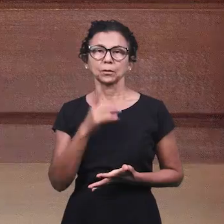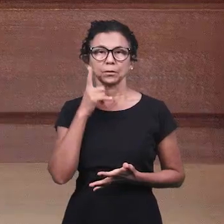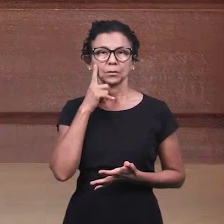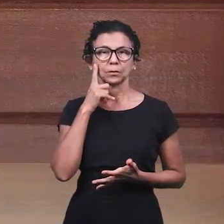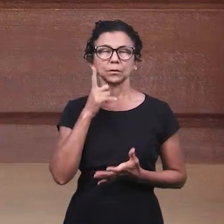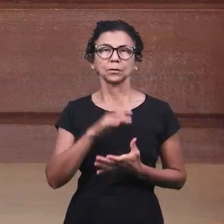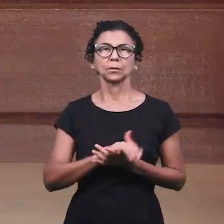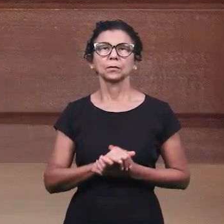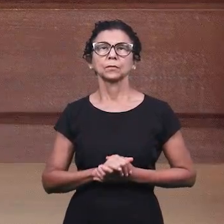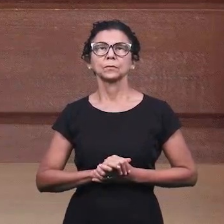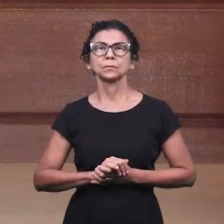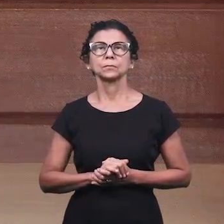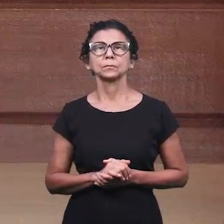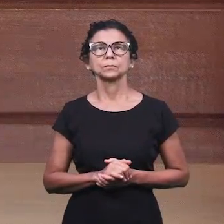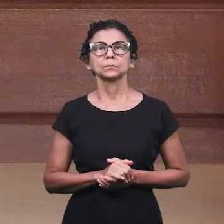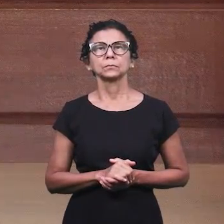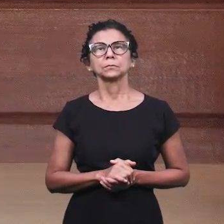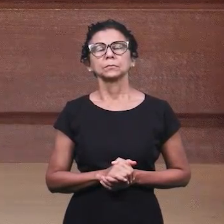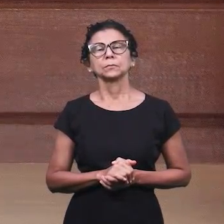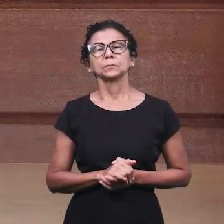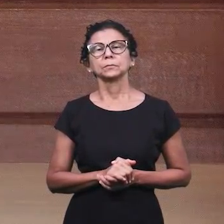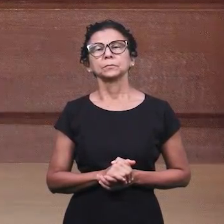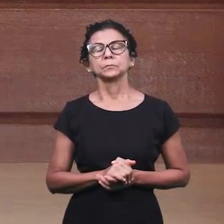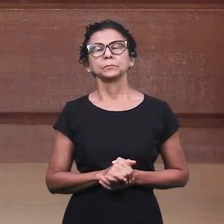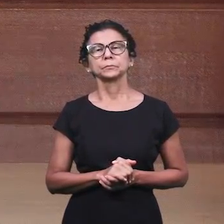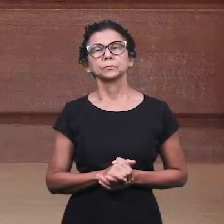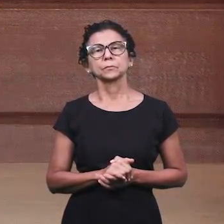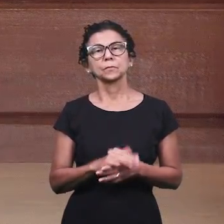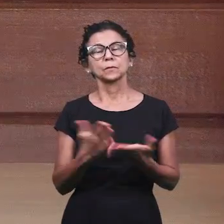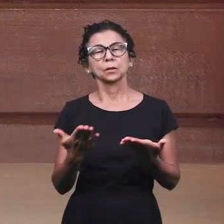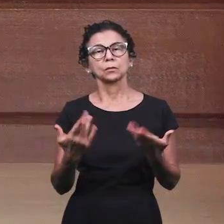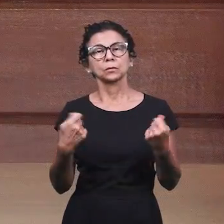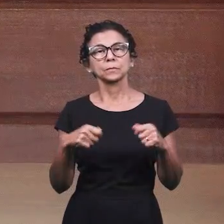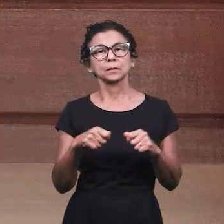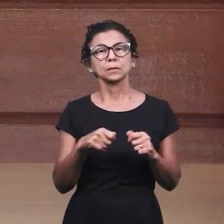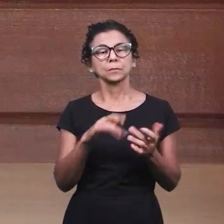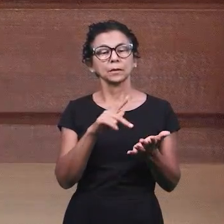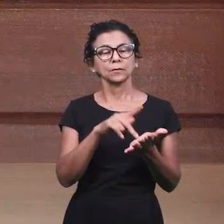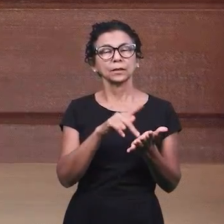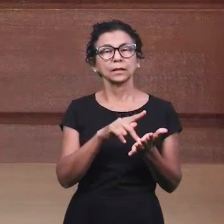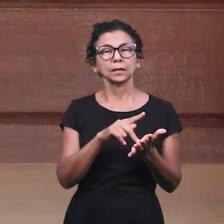contra as astutas ciladas do diabo. E